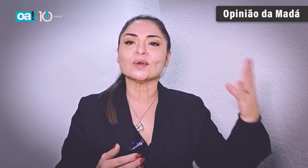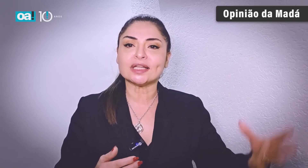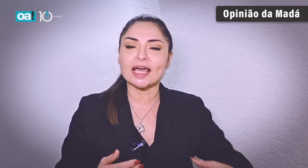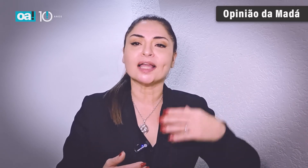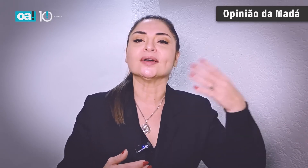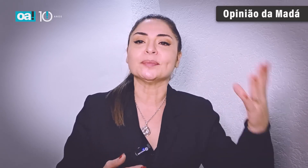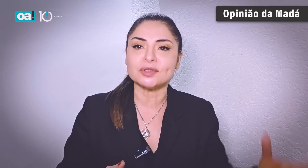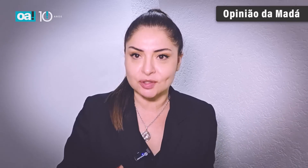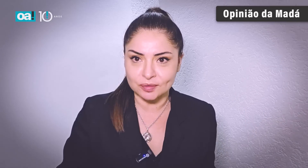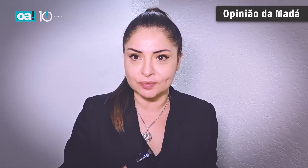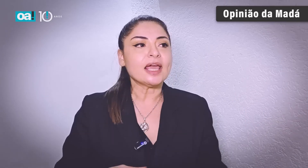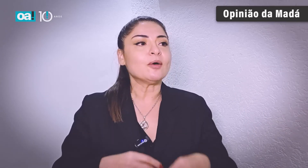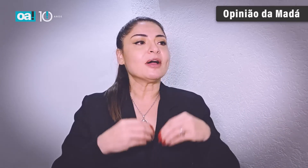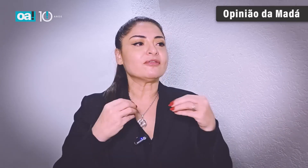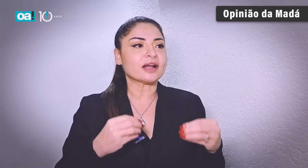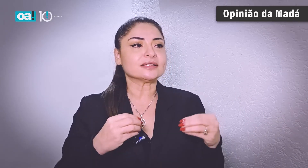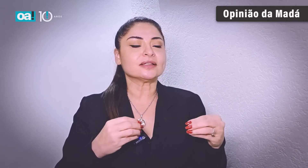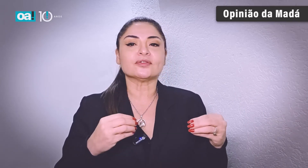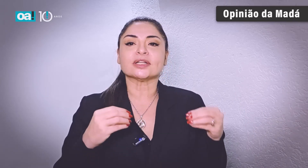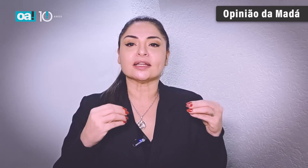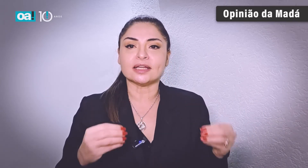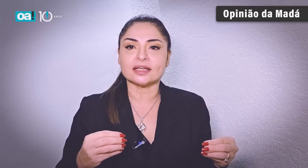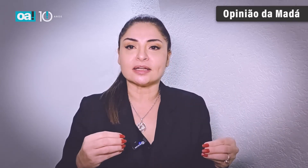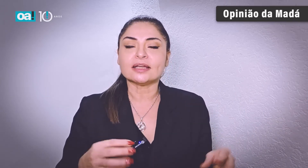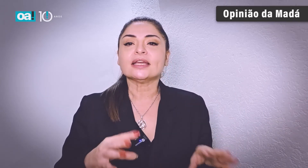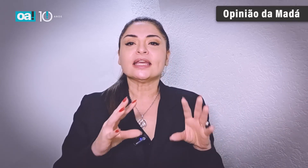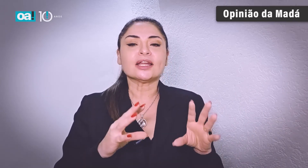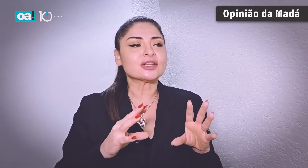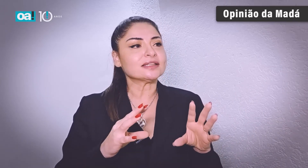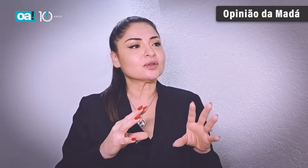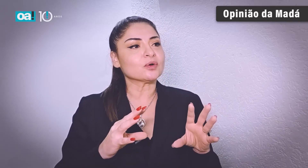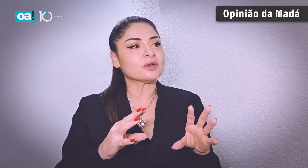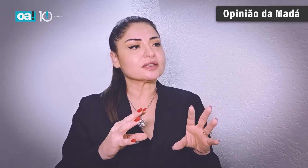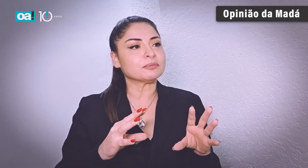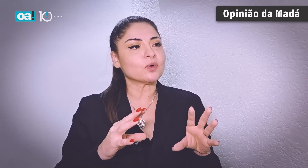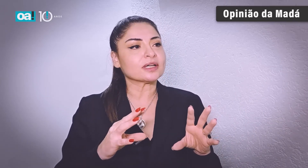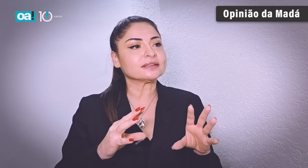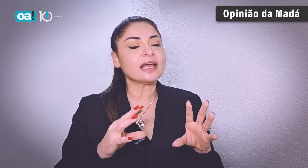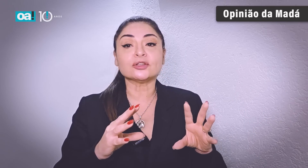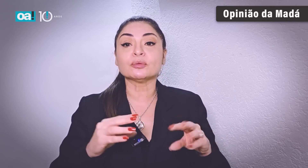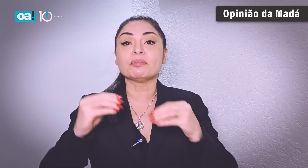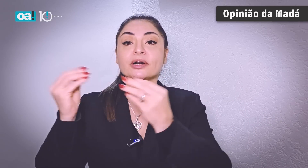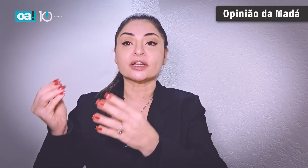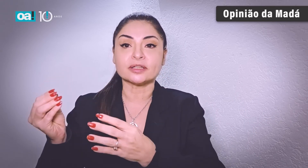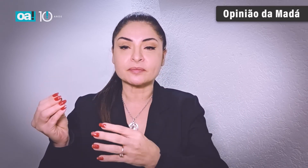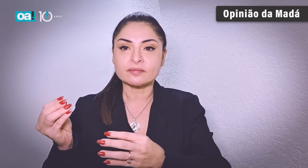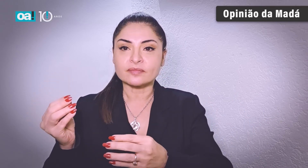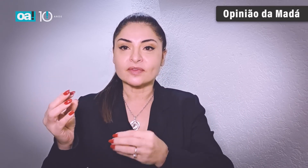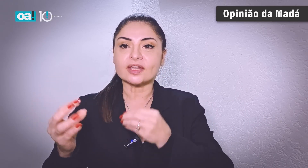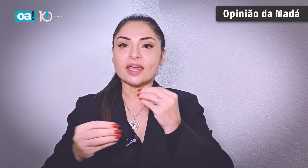está condenado a repeti-lo. É uma frase tão verdadeira que ela já circulou nas bocas desde o